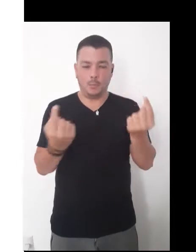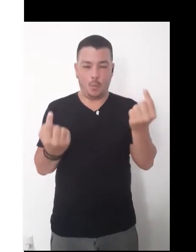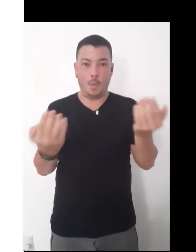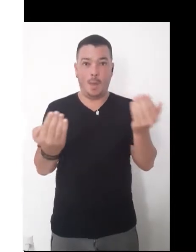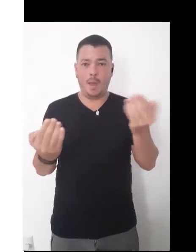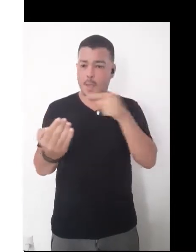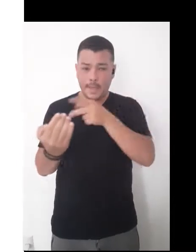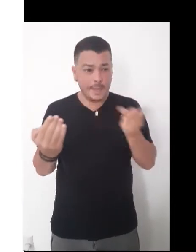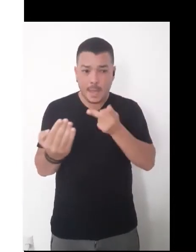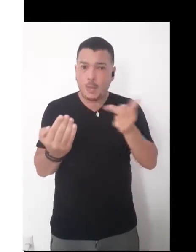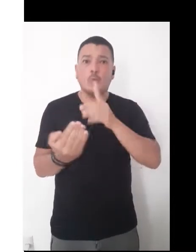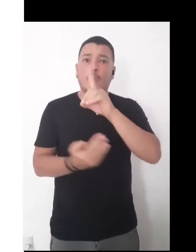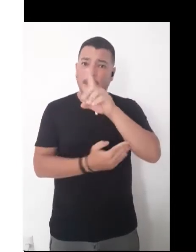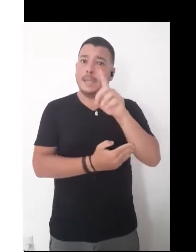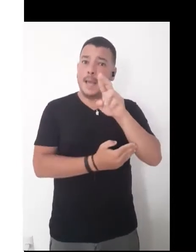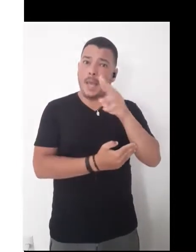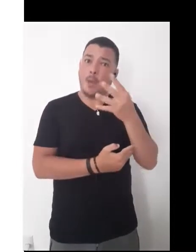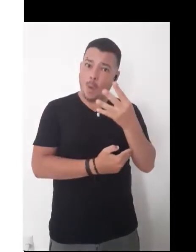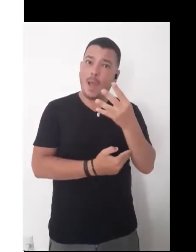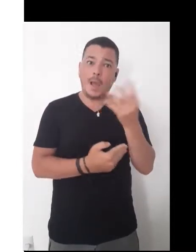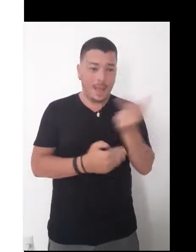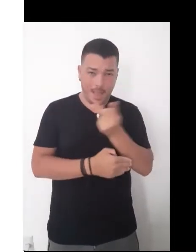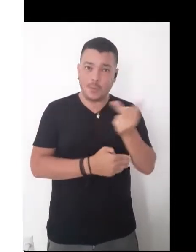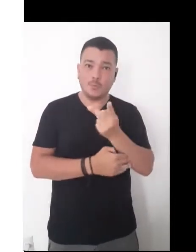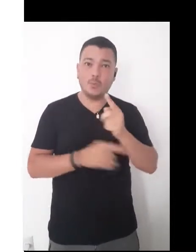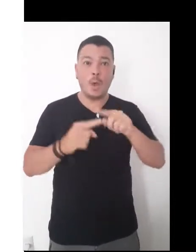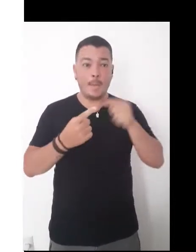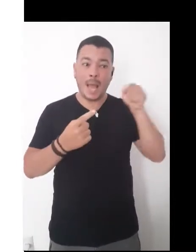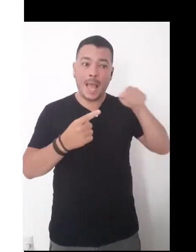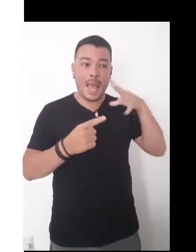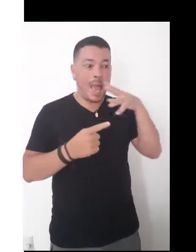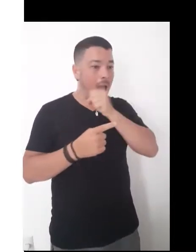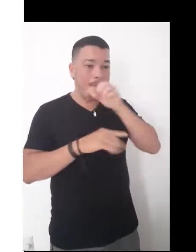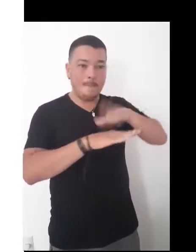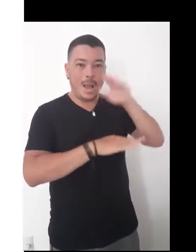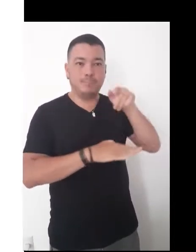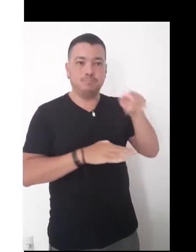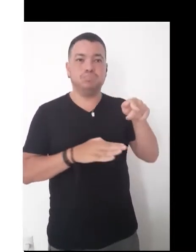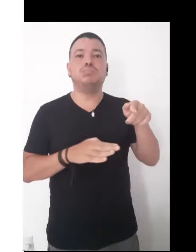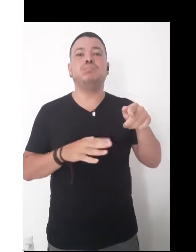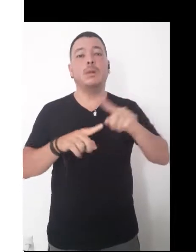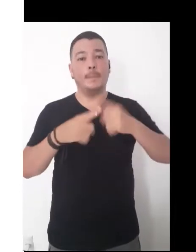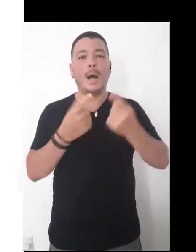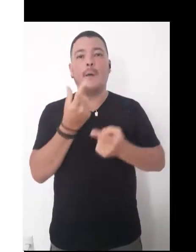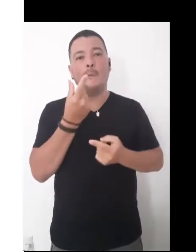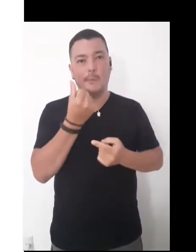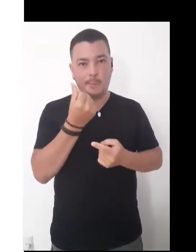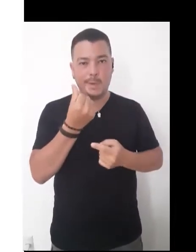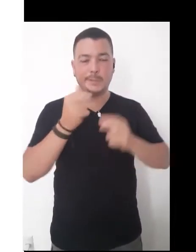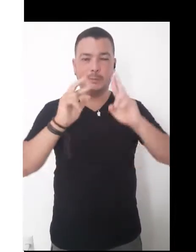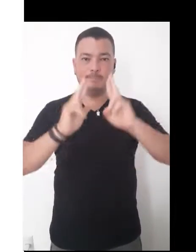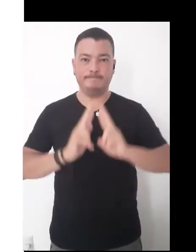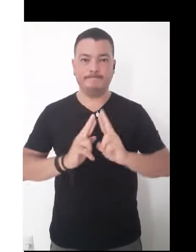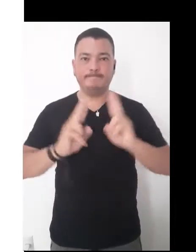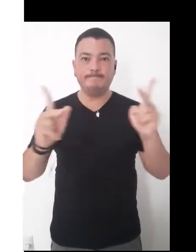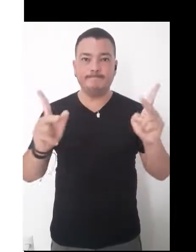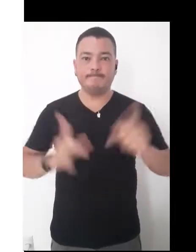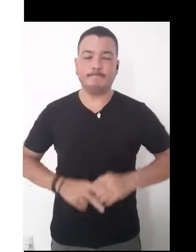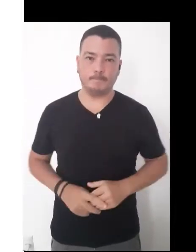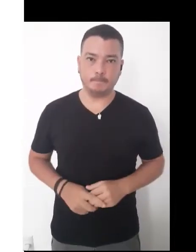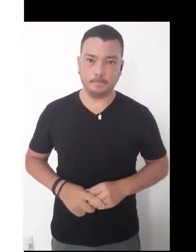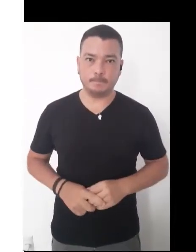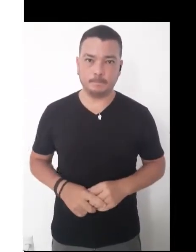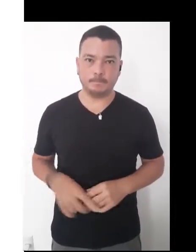que isso vai refletir no preço, né? As duas são DDR4, as duas podem ser com a mesma capacidade, sei lá, 8 GB, mas